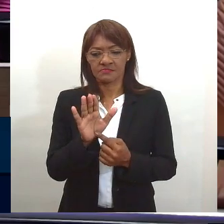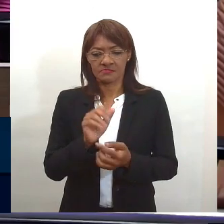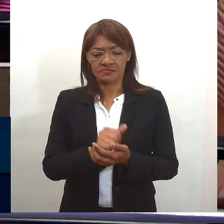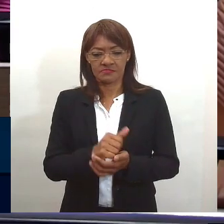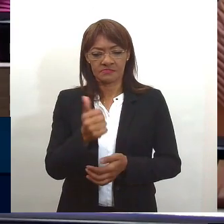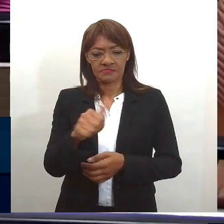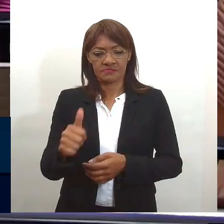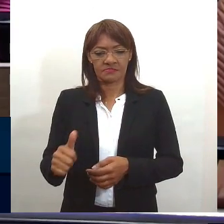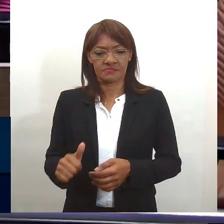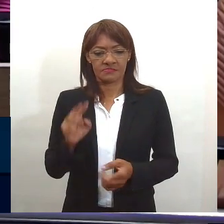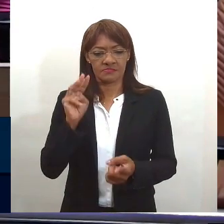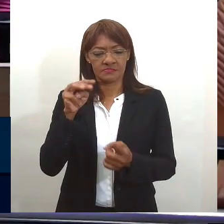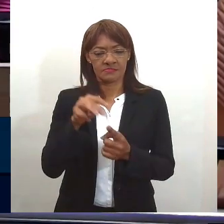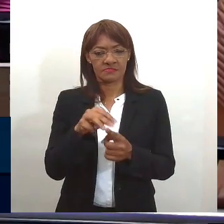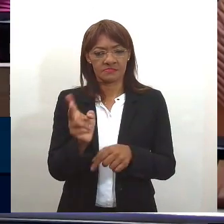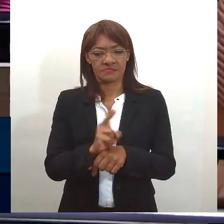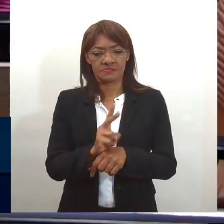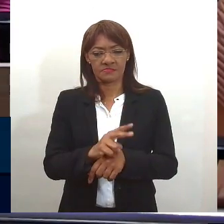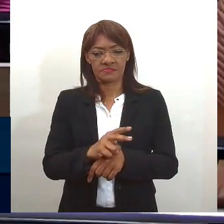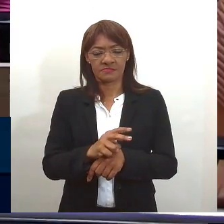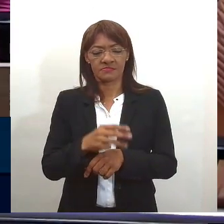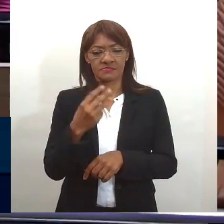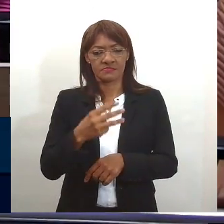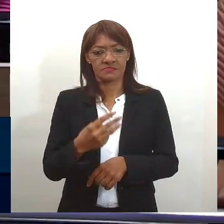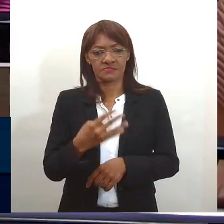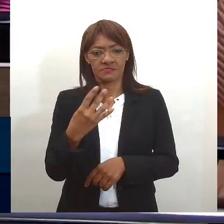quadrimestre de 2023.